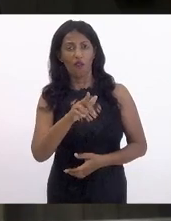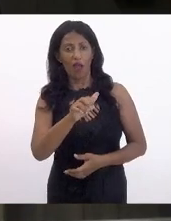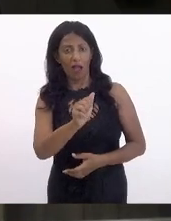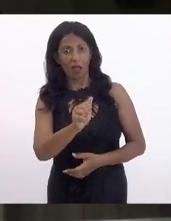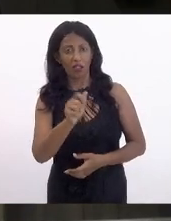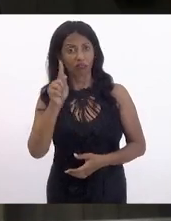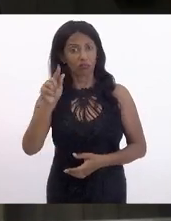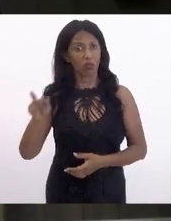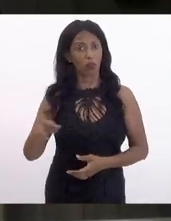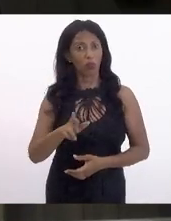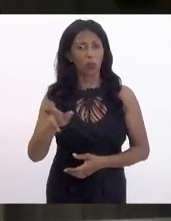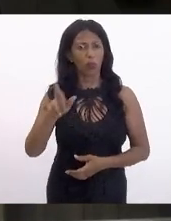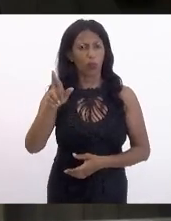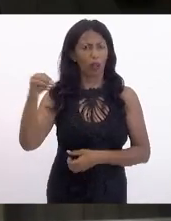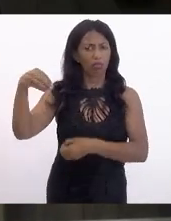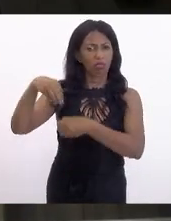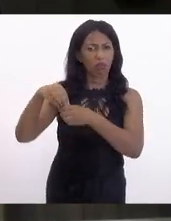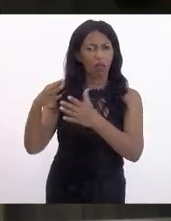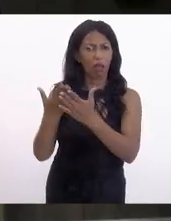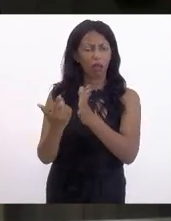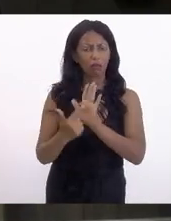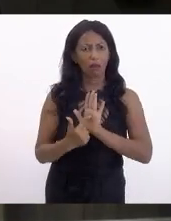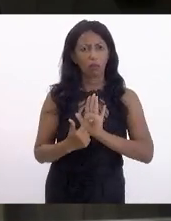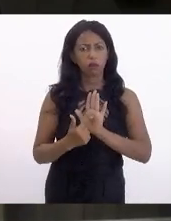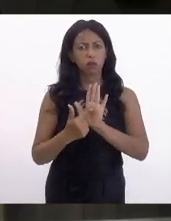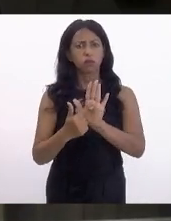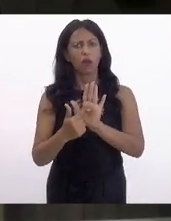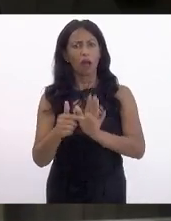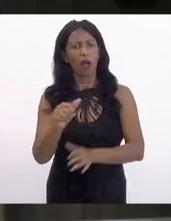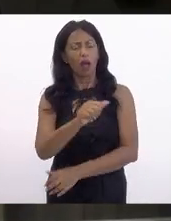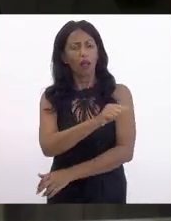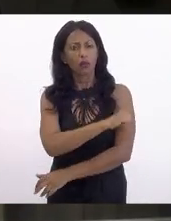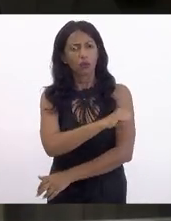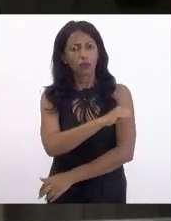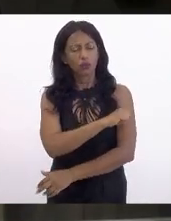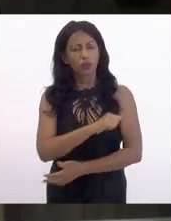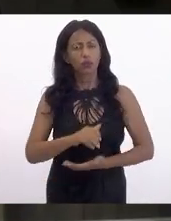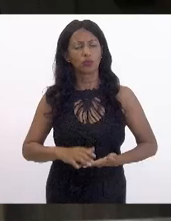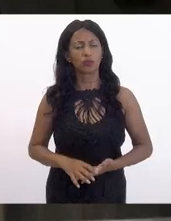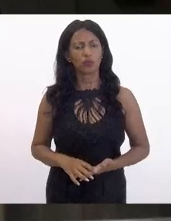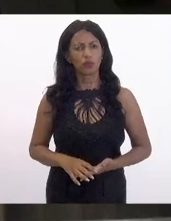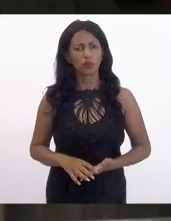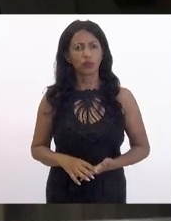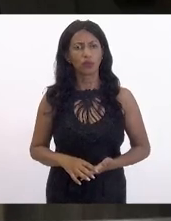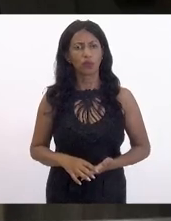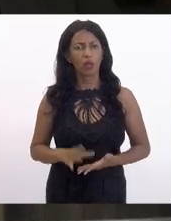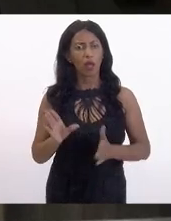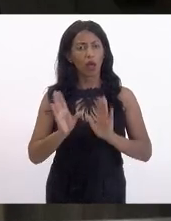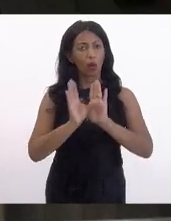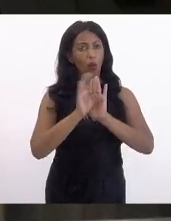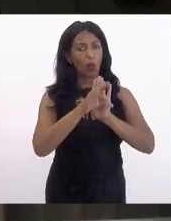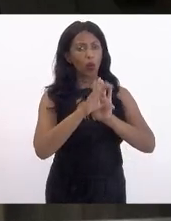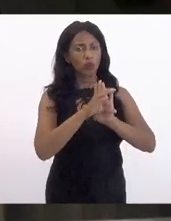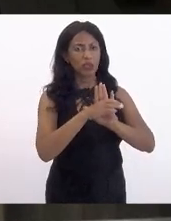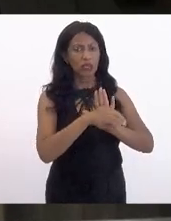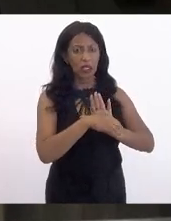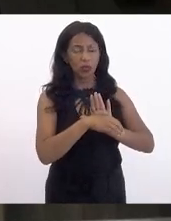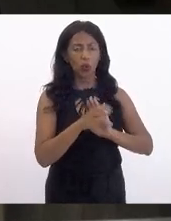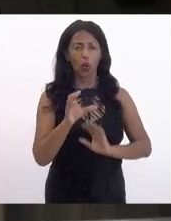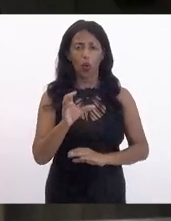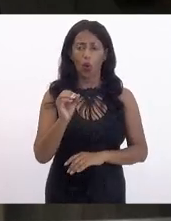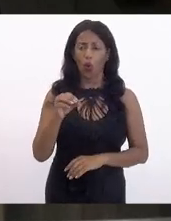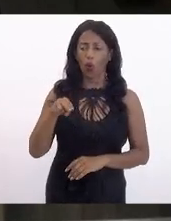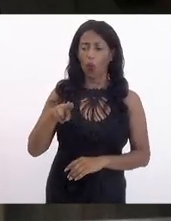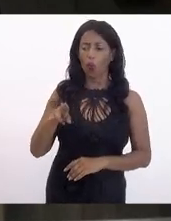Resende e estaria expondo os seus alunos a conceitos comunistas